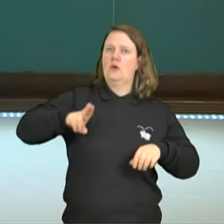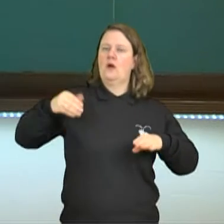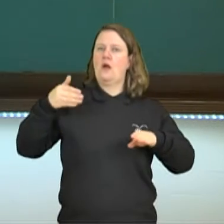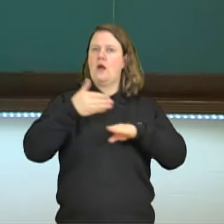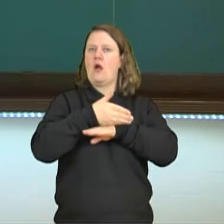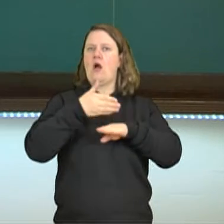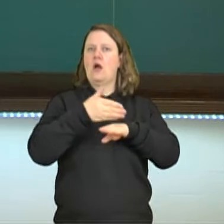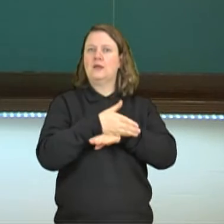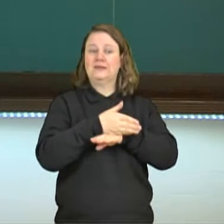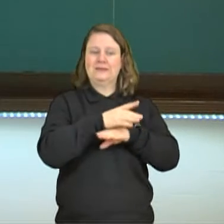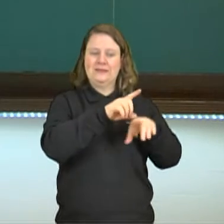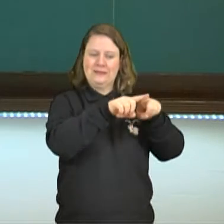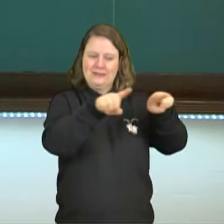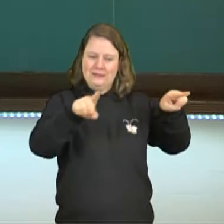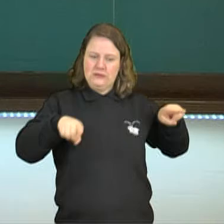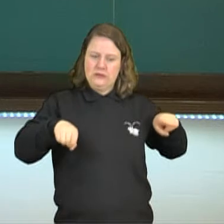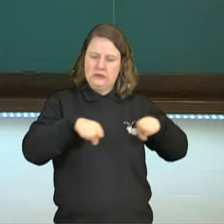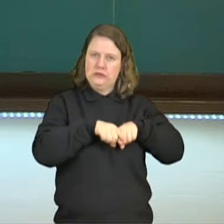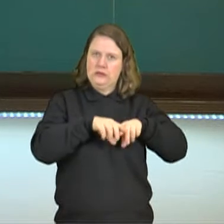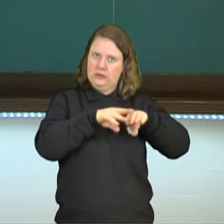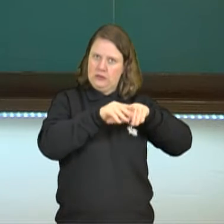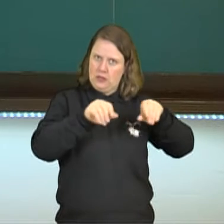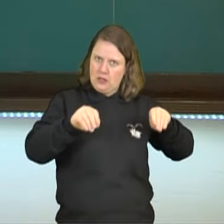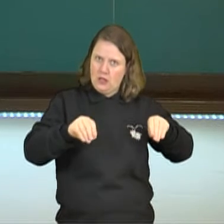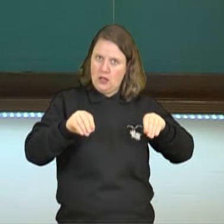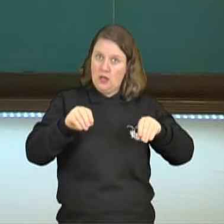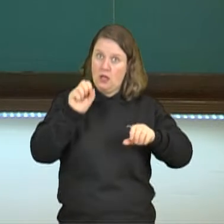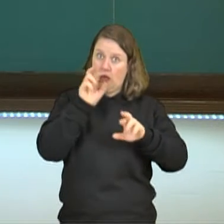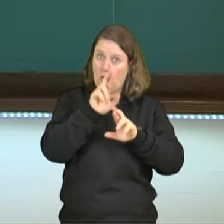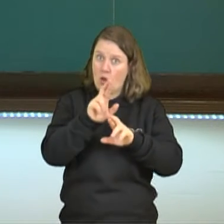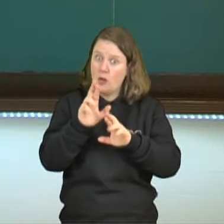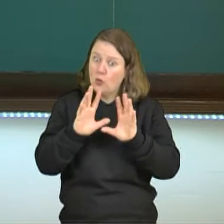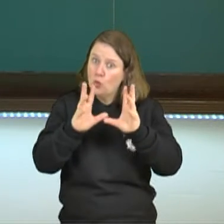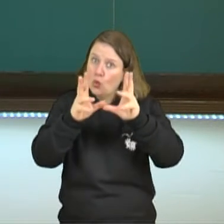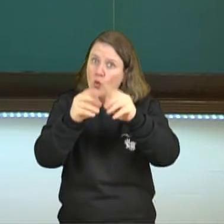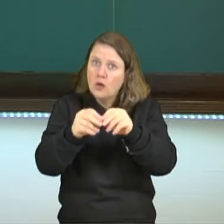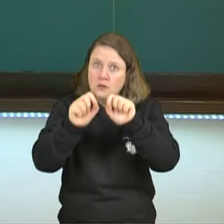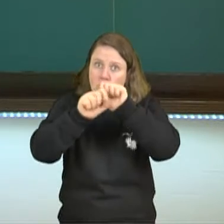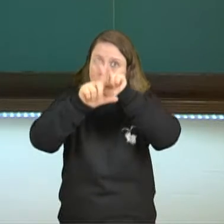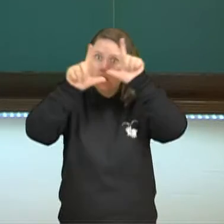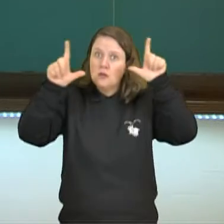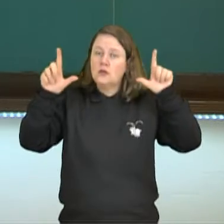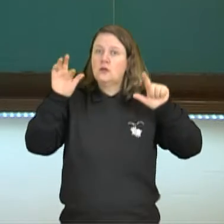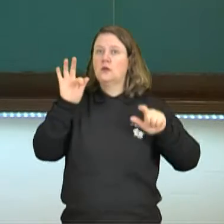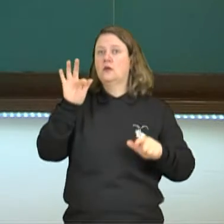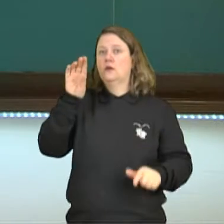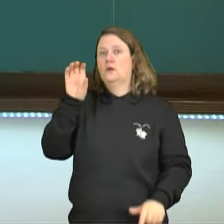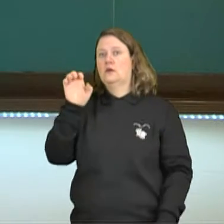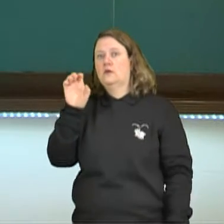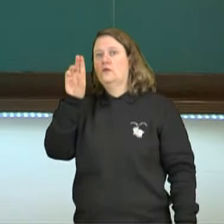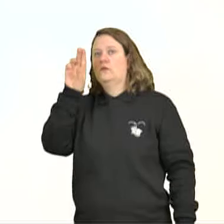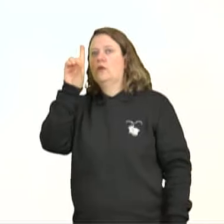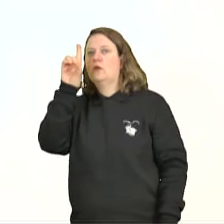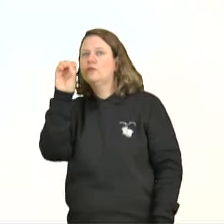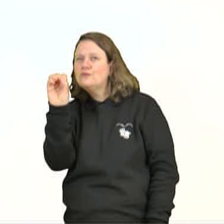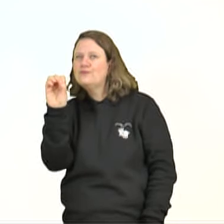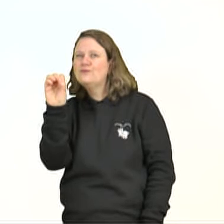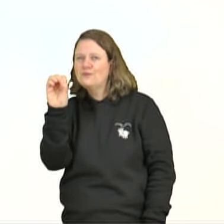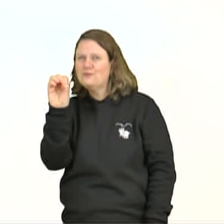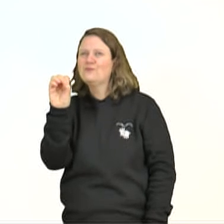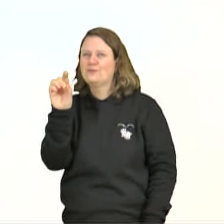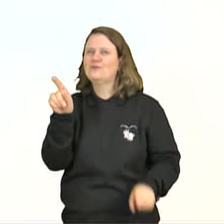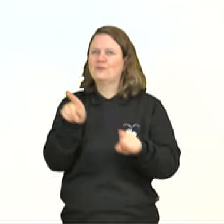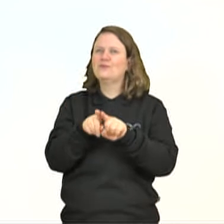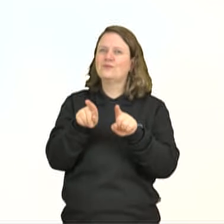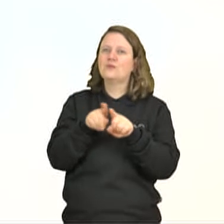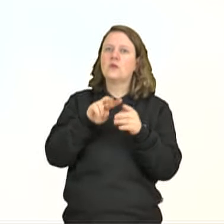a proteção. Então, eu espero que tenha ficado claro a origem da palavra feudalismo, né? Significa aí, de